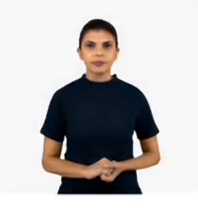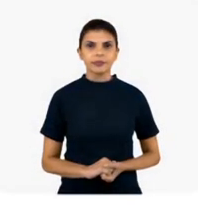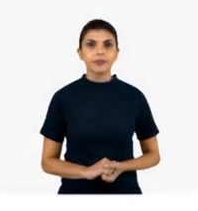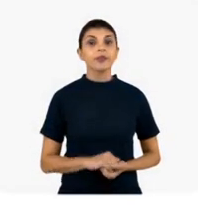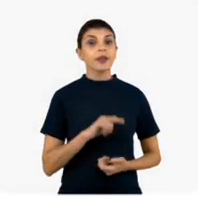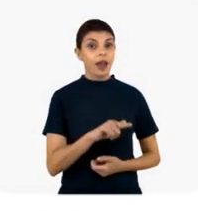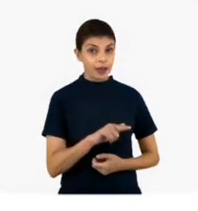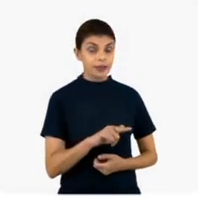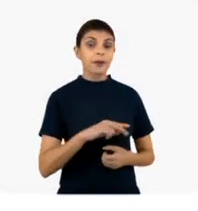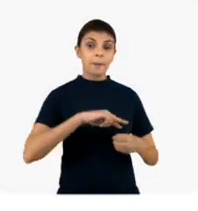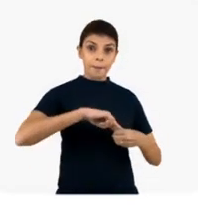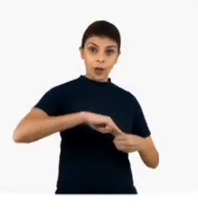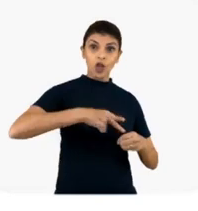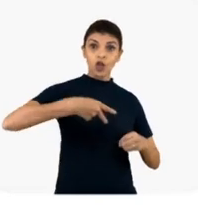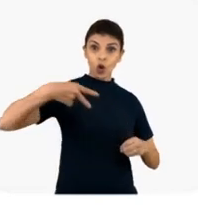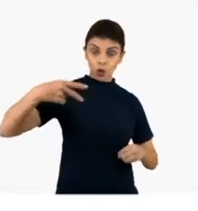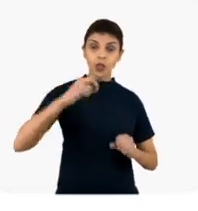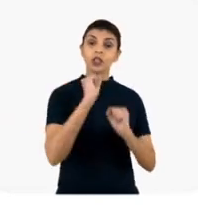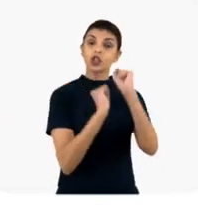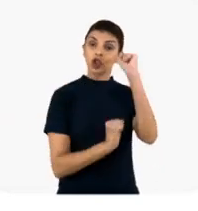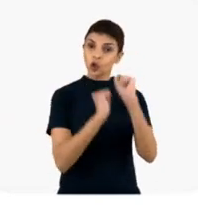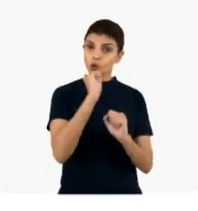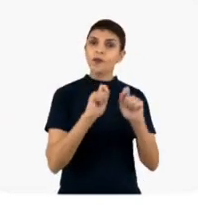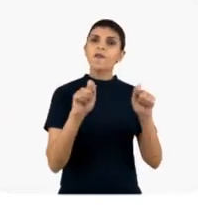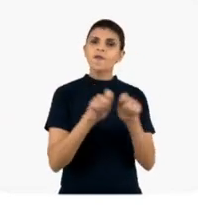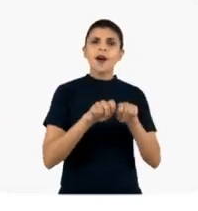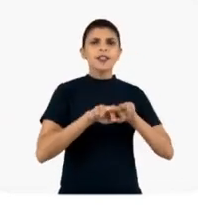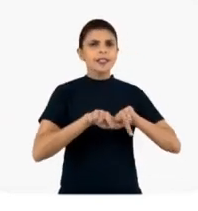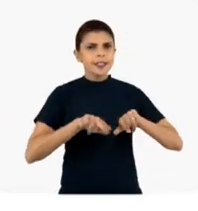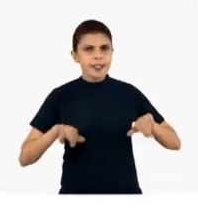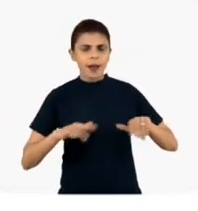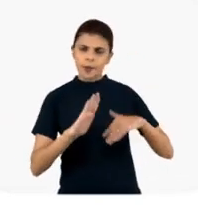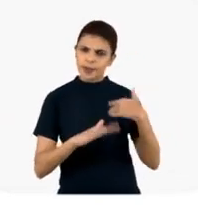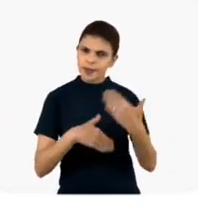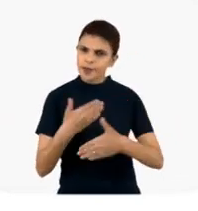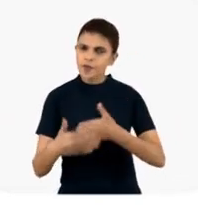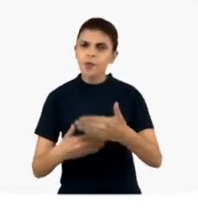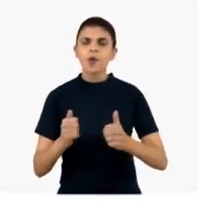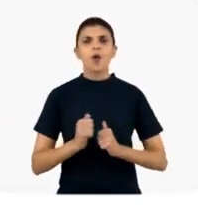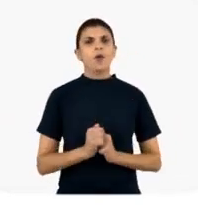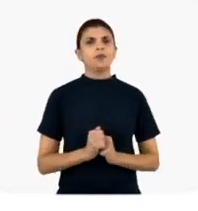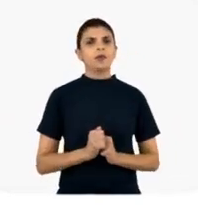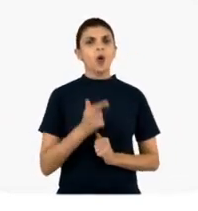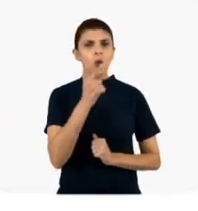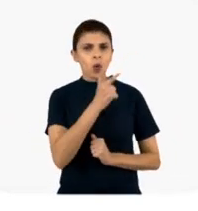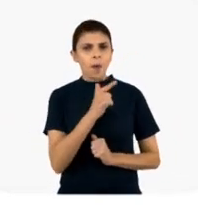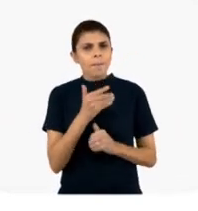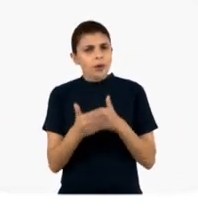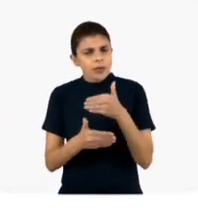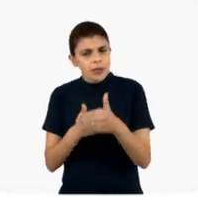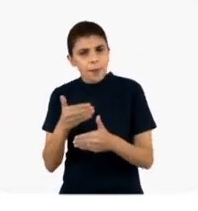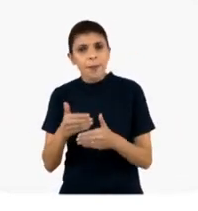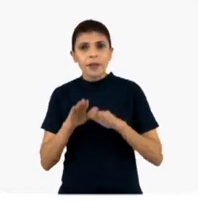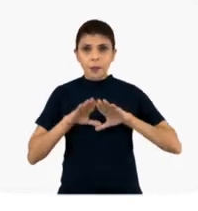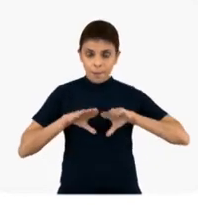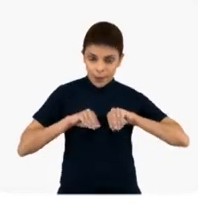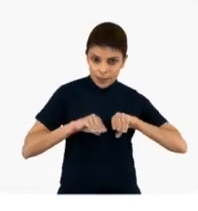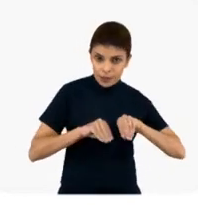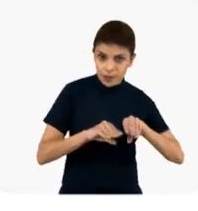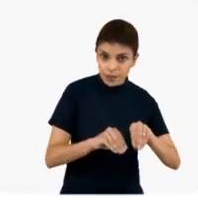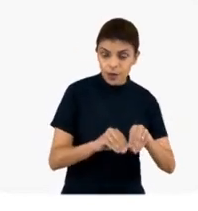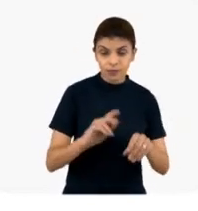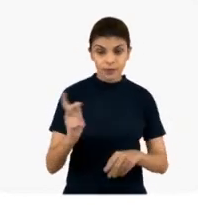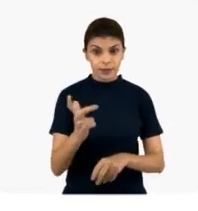Desta forma que a biotecnologia industrial abrange a aplicação de diferentes técnicas para o desenvolvimento, o processamento,